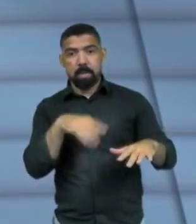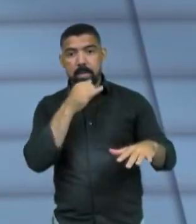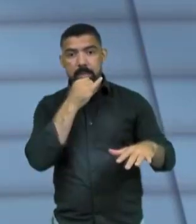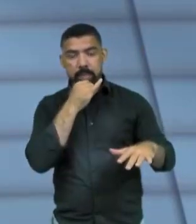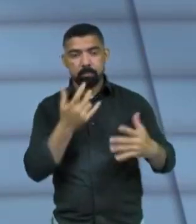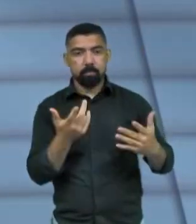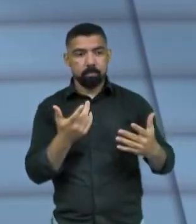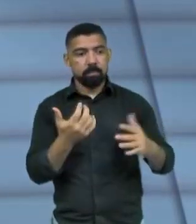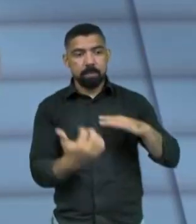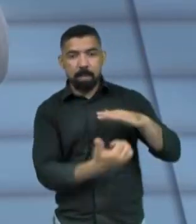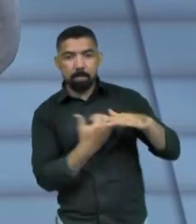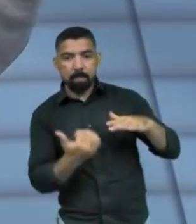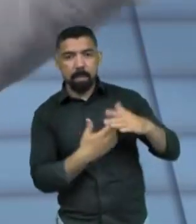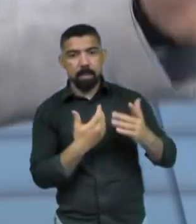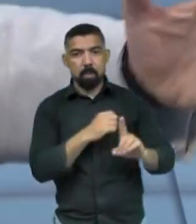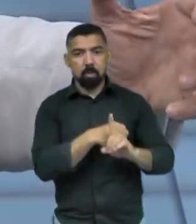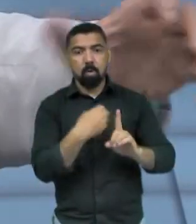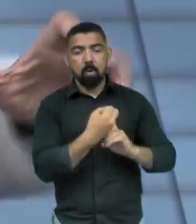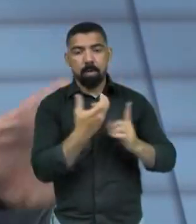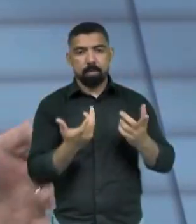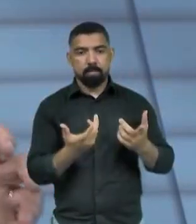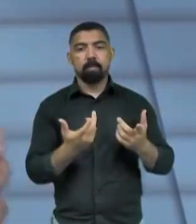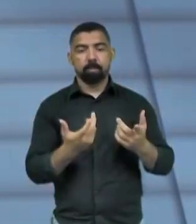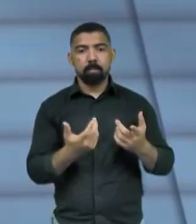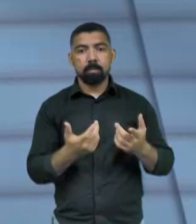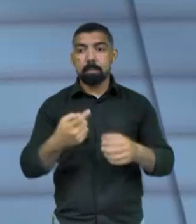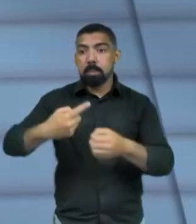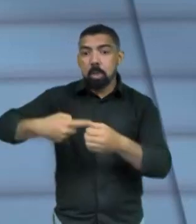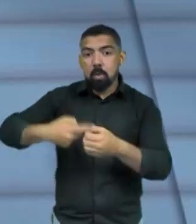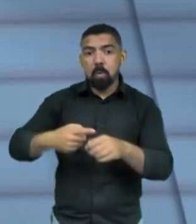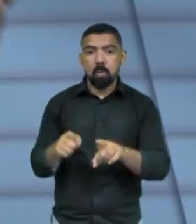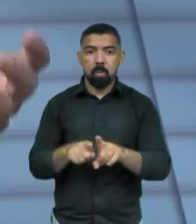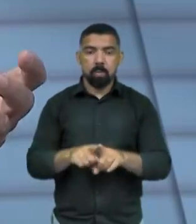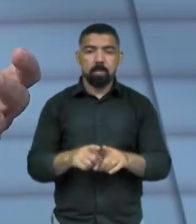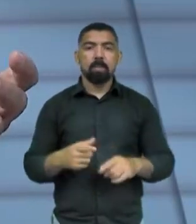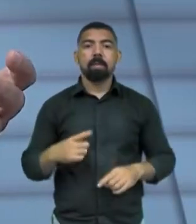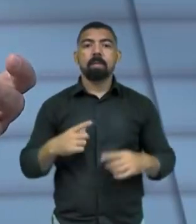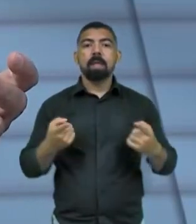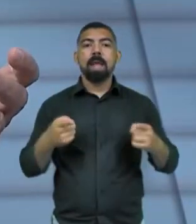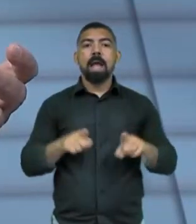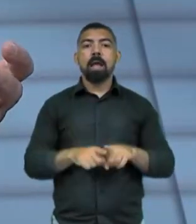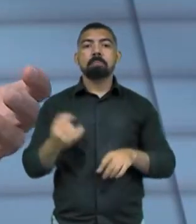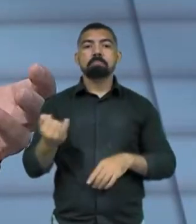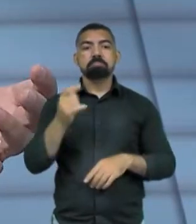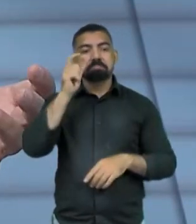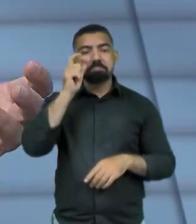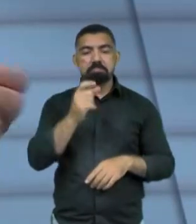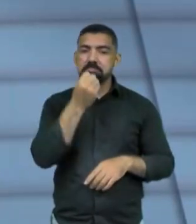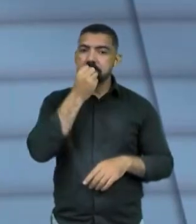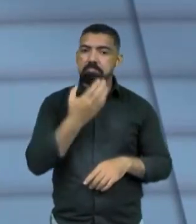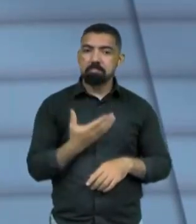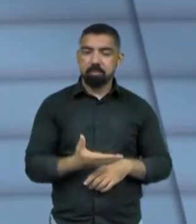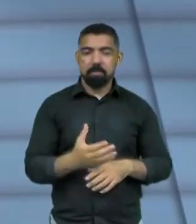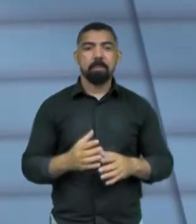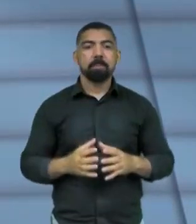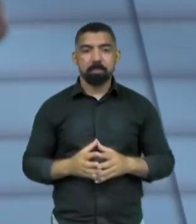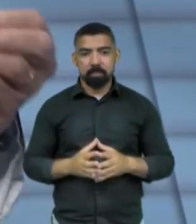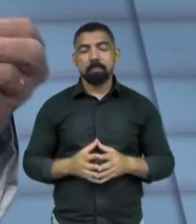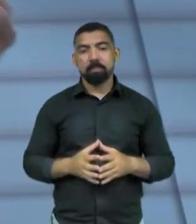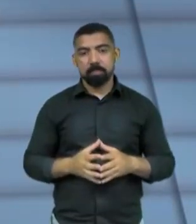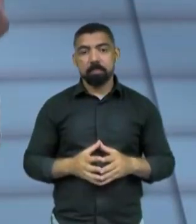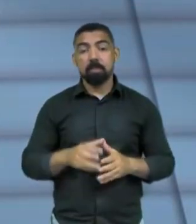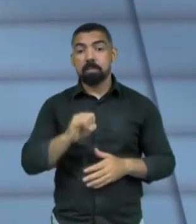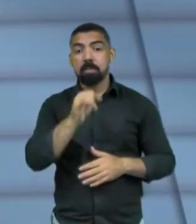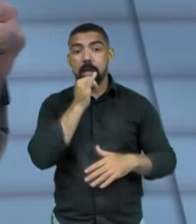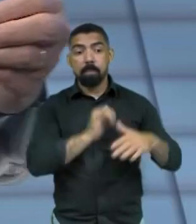da academia, do interior. Isso faz com que exista um alinhamento muito interessante. Então, na hora que alguma